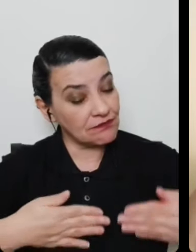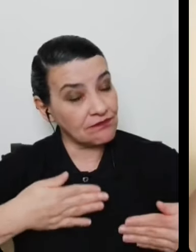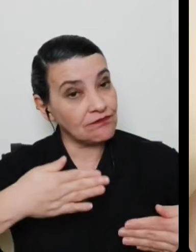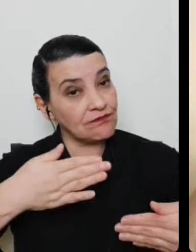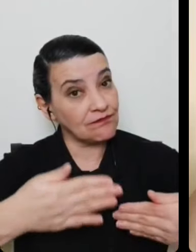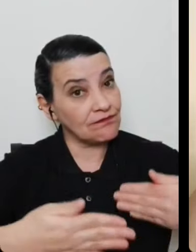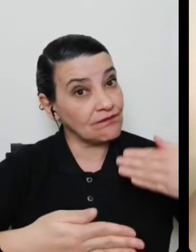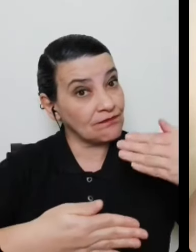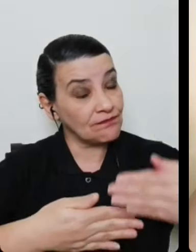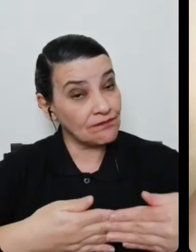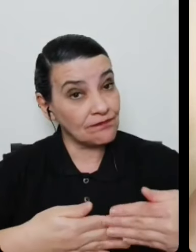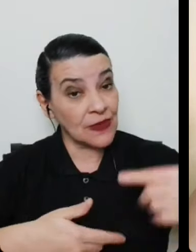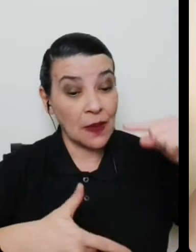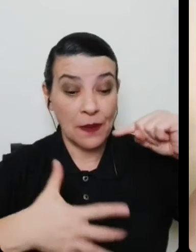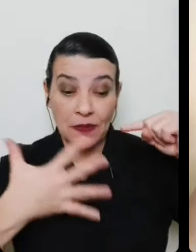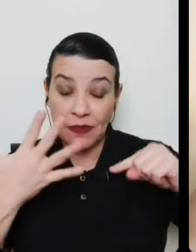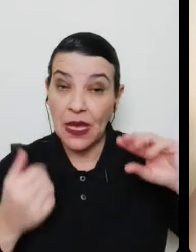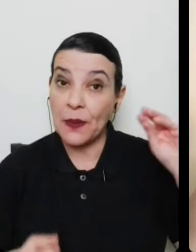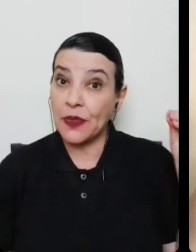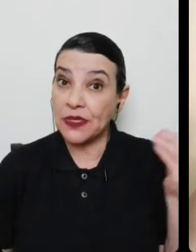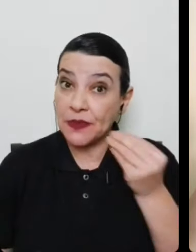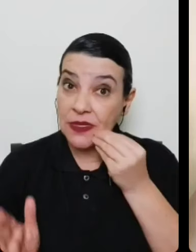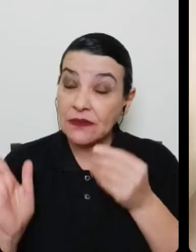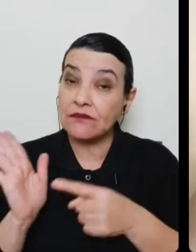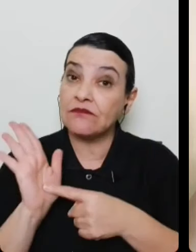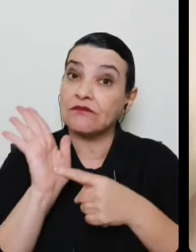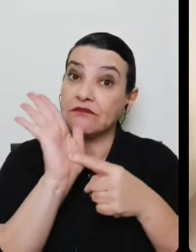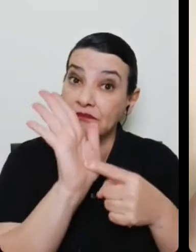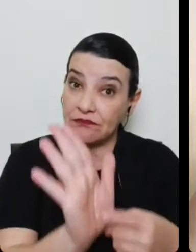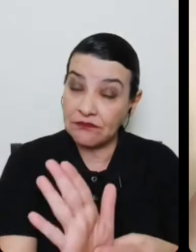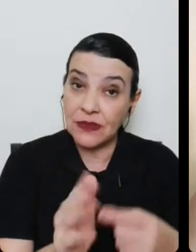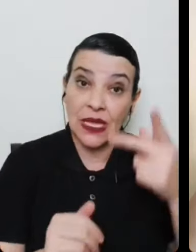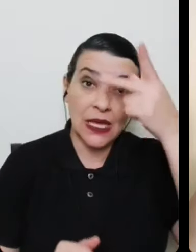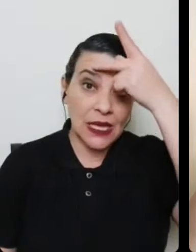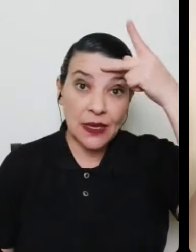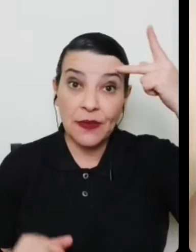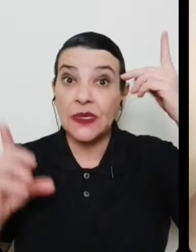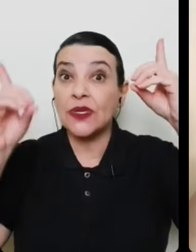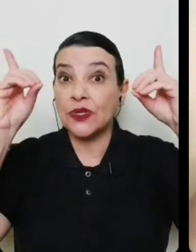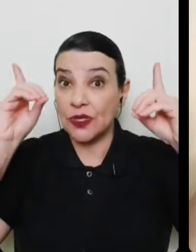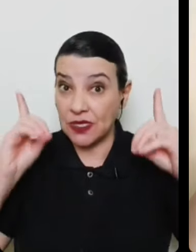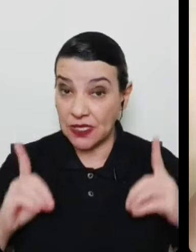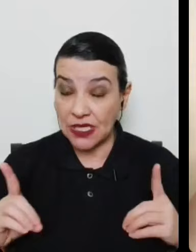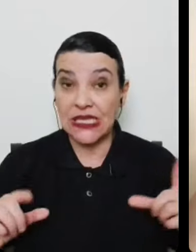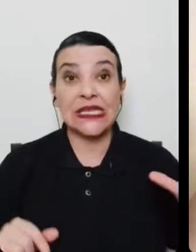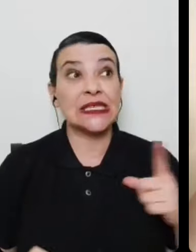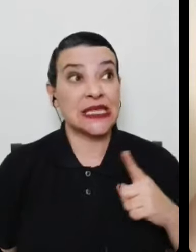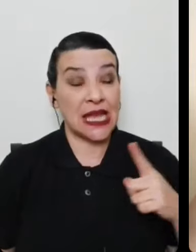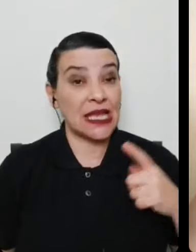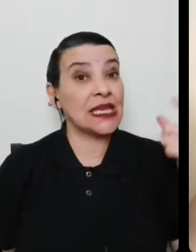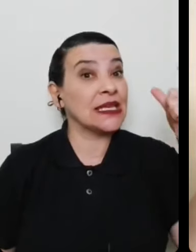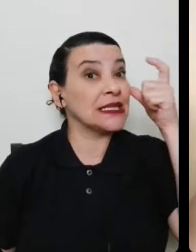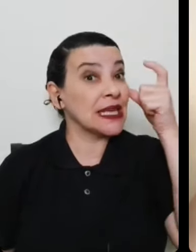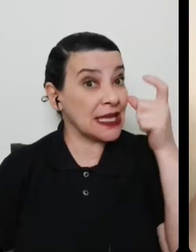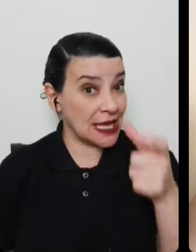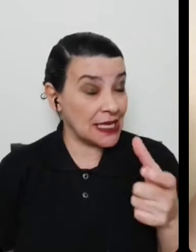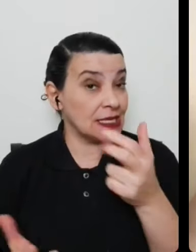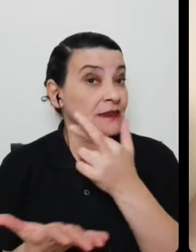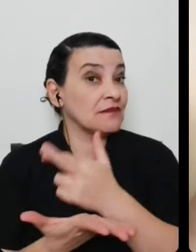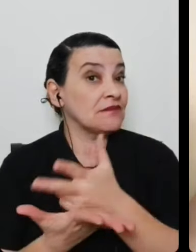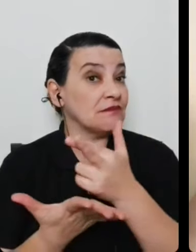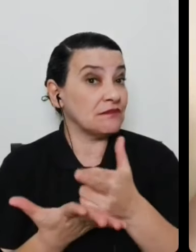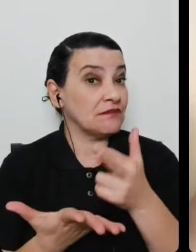oferecendo possibilidades, sabendo que entre pessoas com deficiências existem interesses diversos.